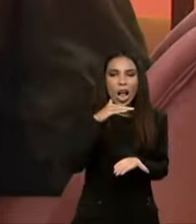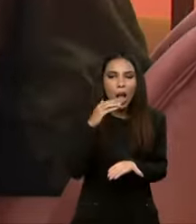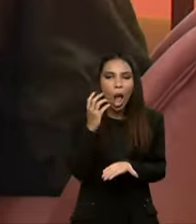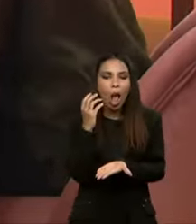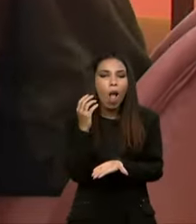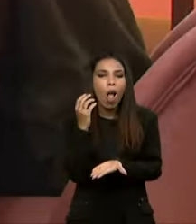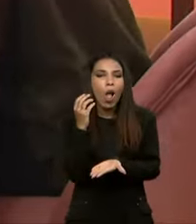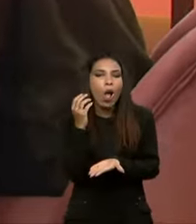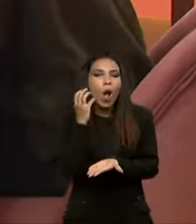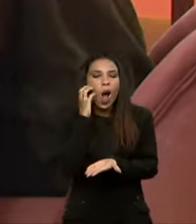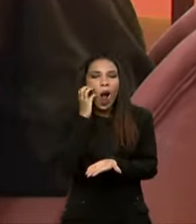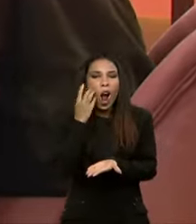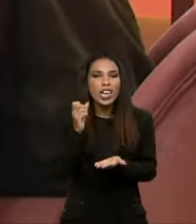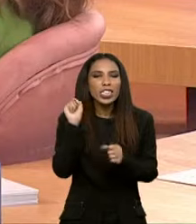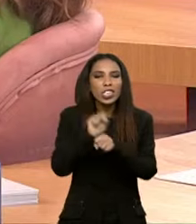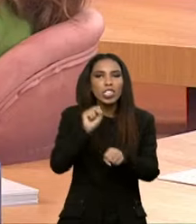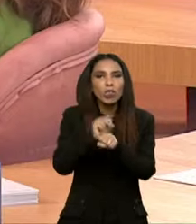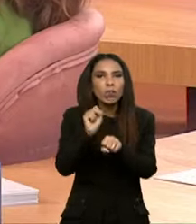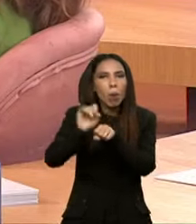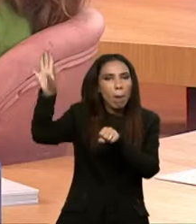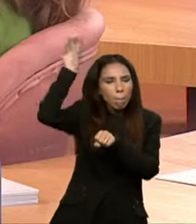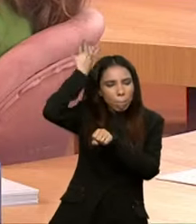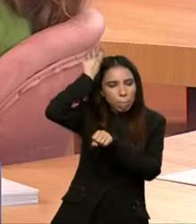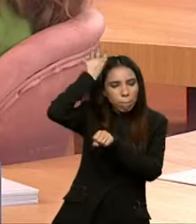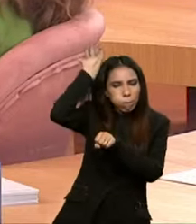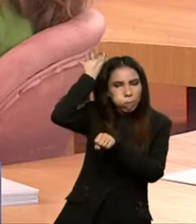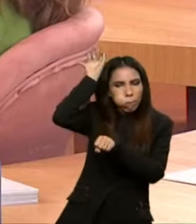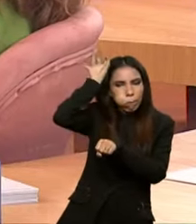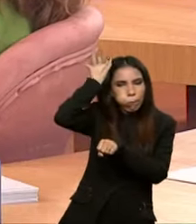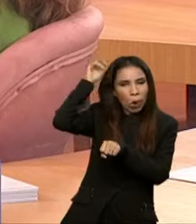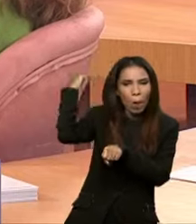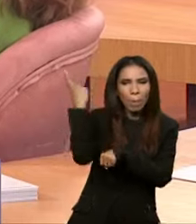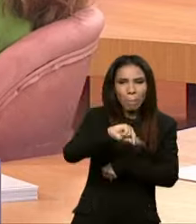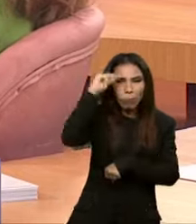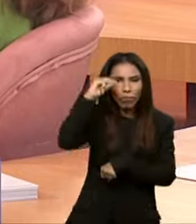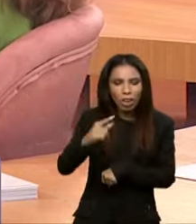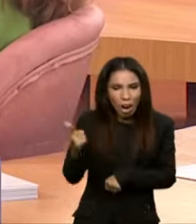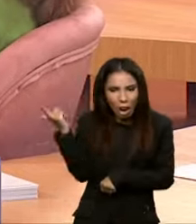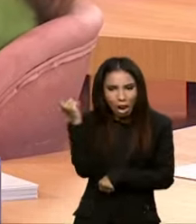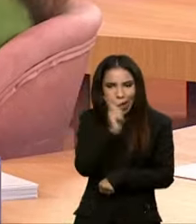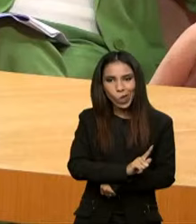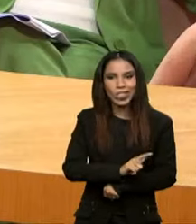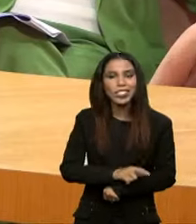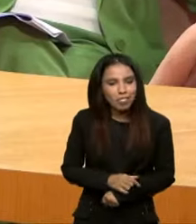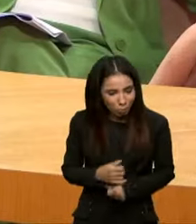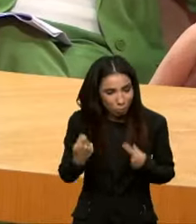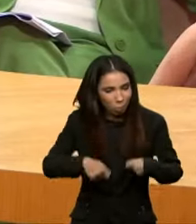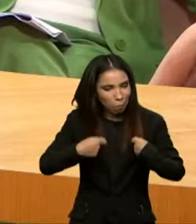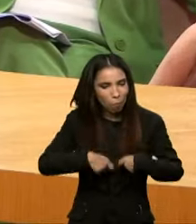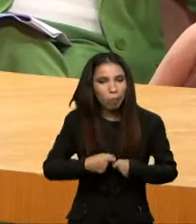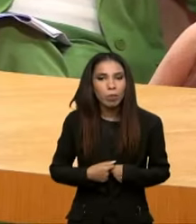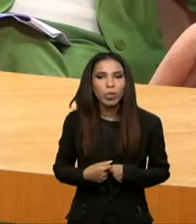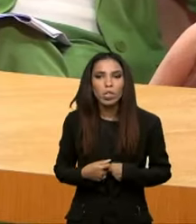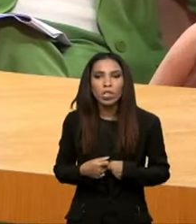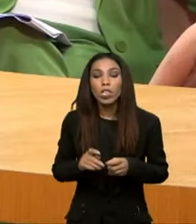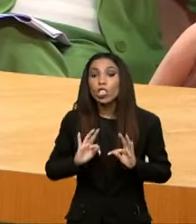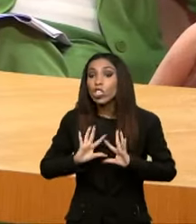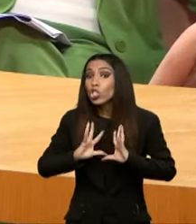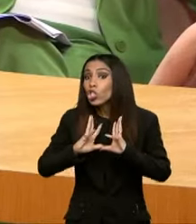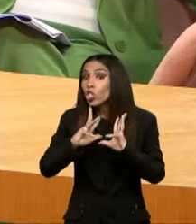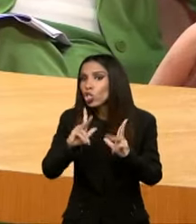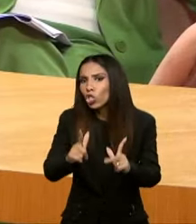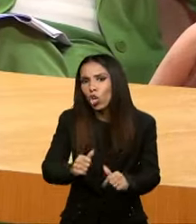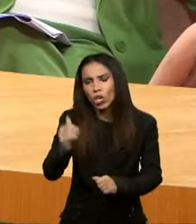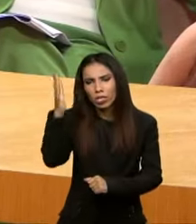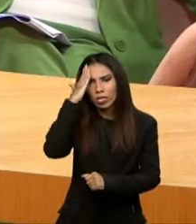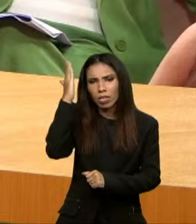censura mesmo. Lado B, né? Lado B. Agora, Alice, a gente tem que falar, né, Gina? Todo mundo sabe, acho que o